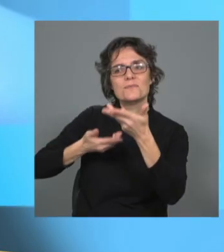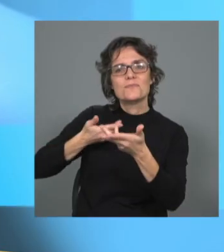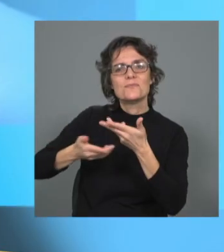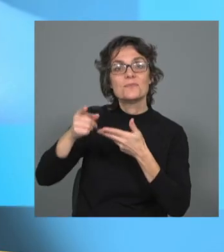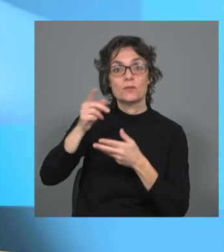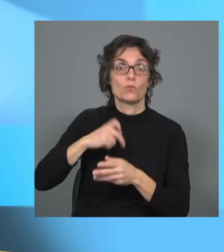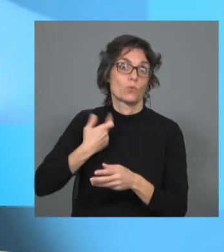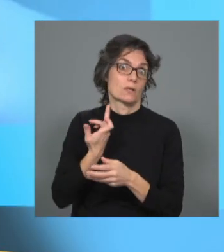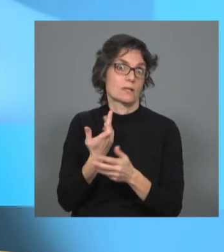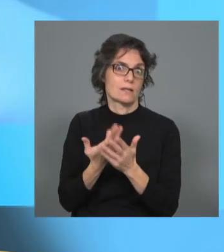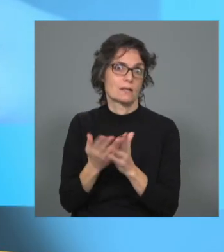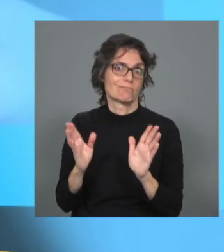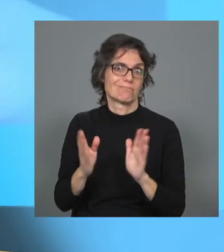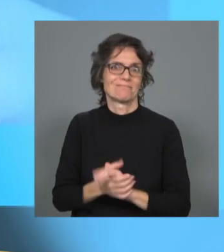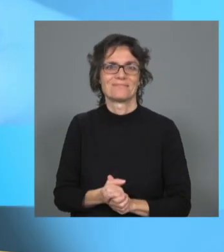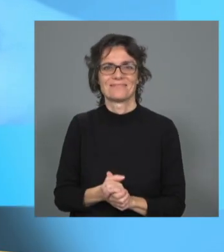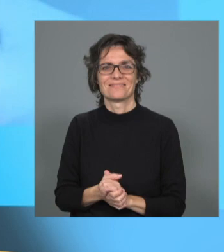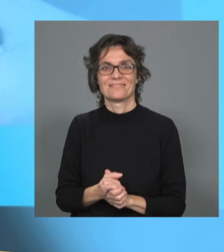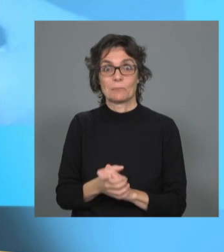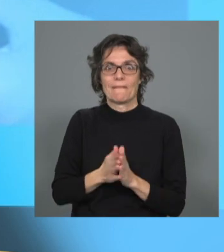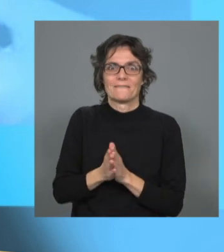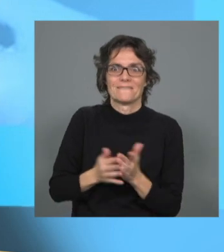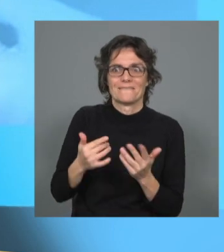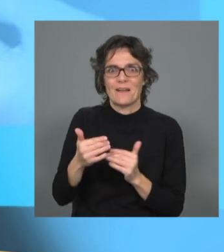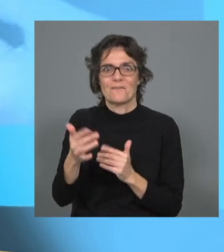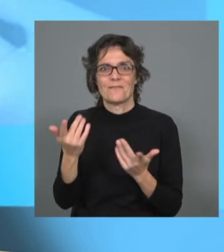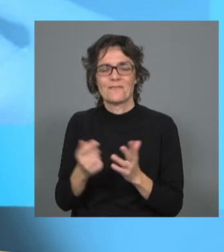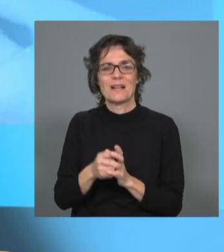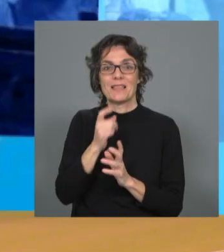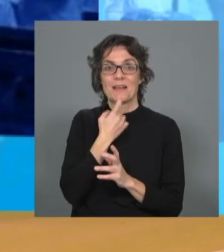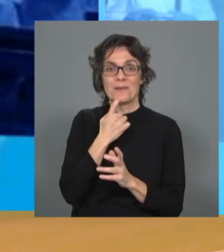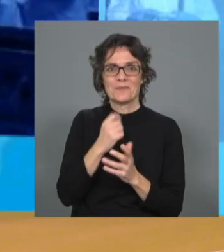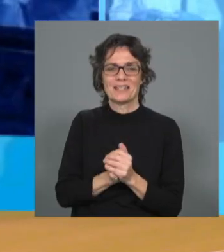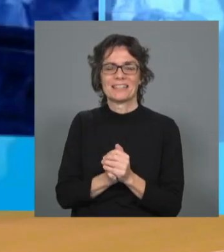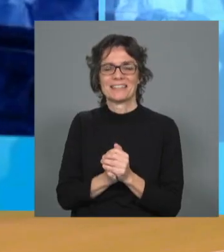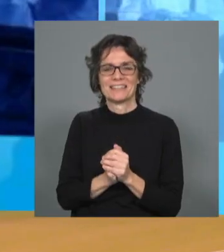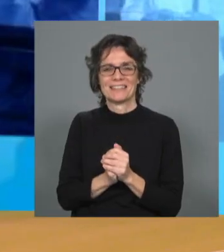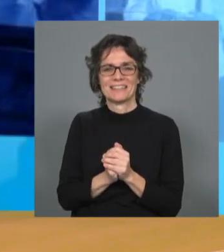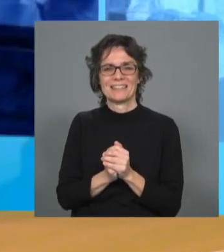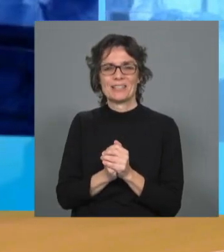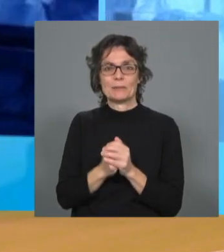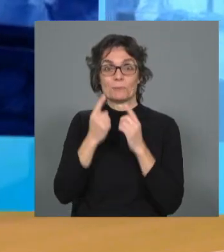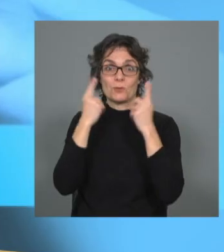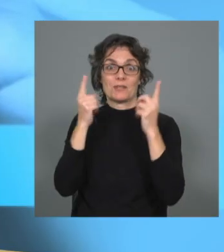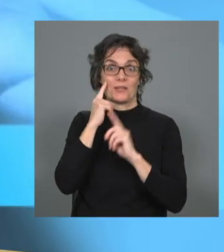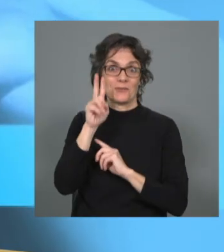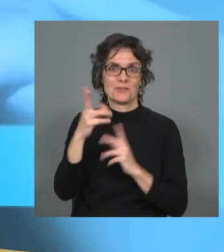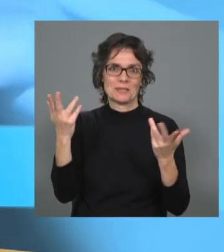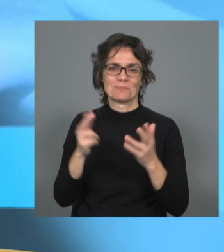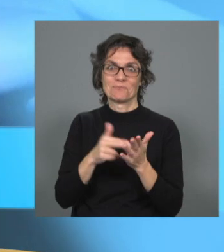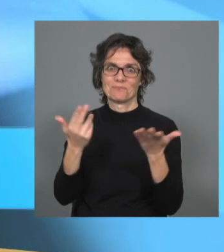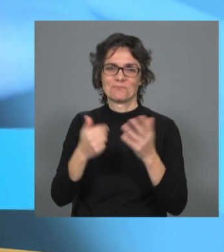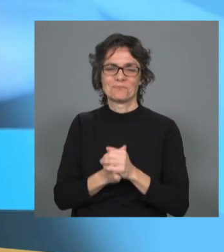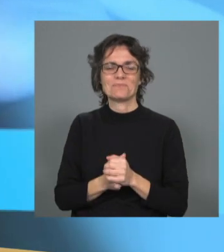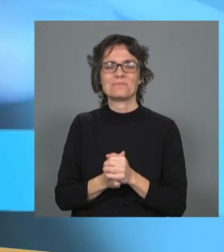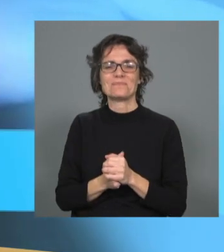rico. Estamos a contar então os dias até ao Olga Cadaval, em abril. Muito obrigado. Ficamos a aguardar.